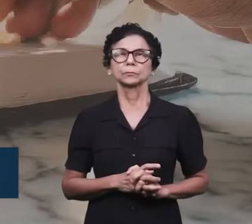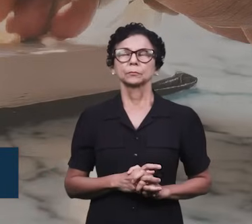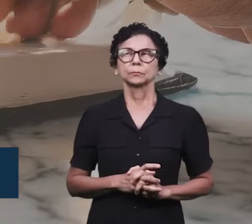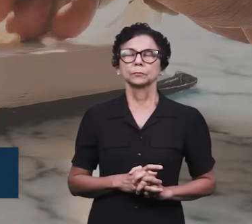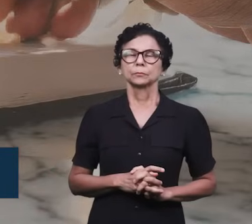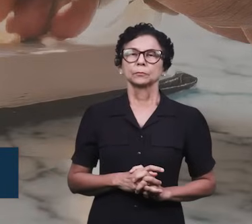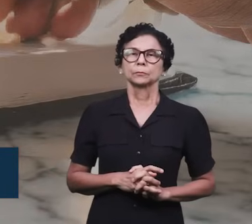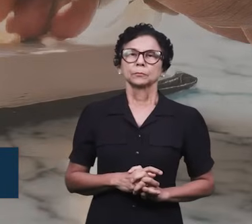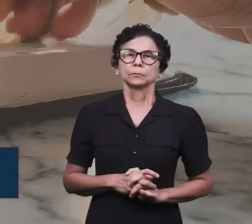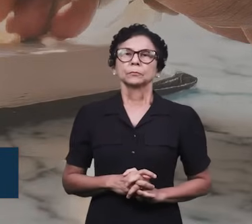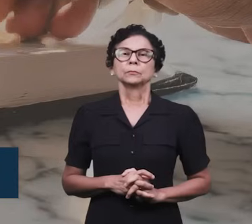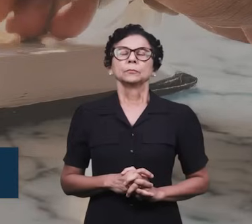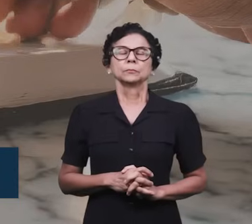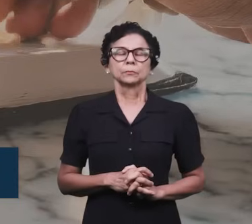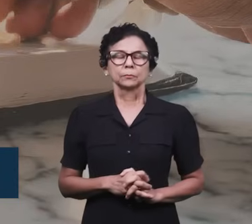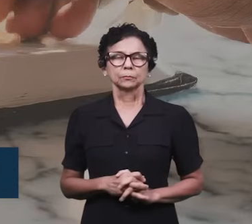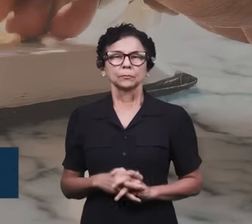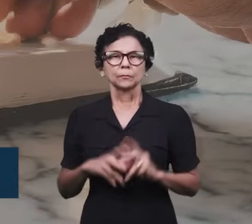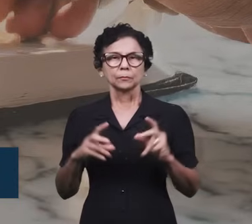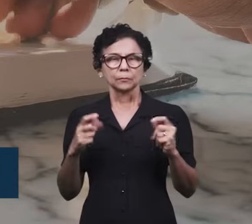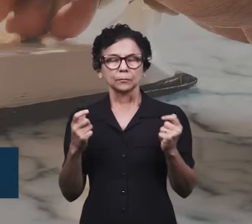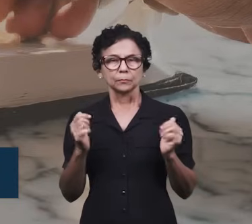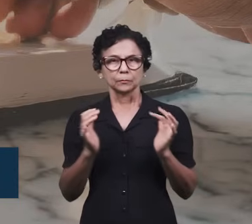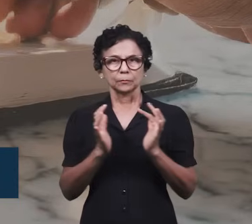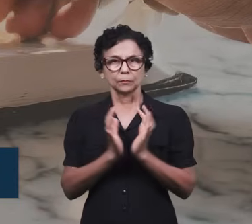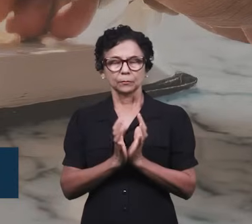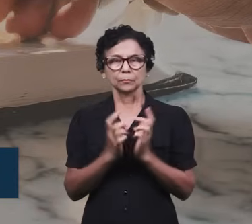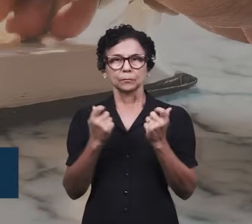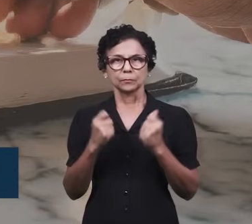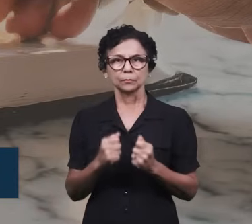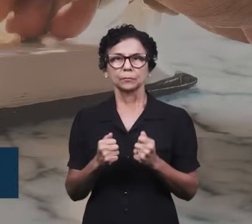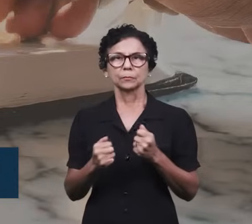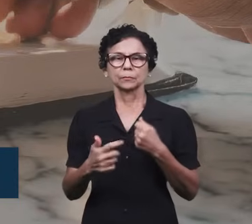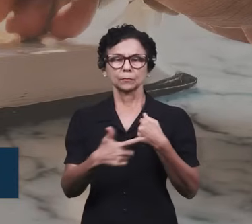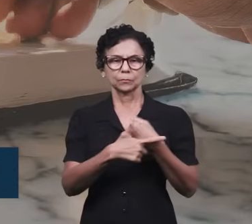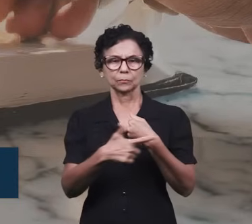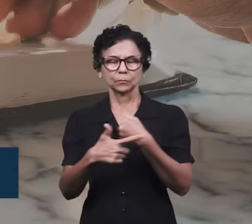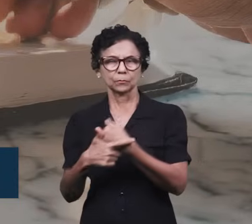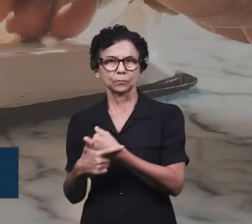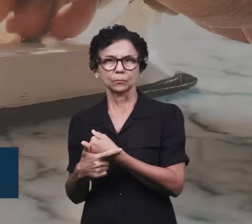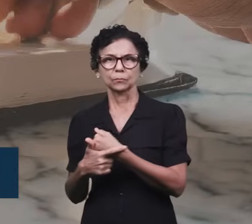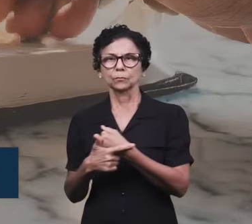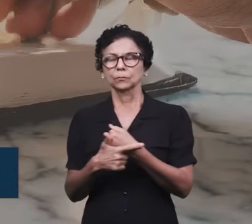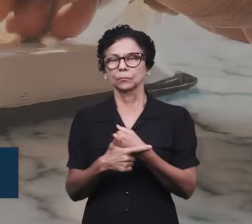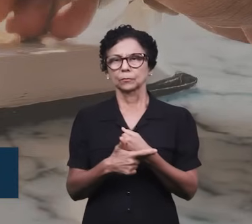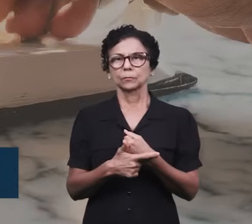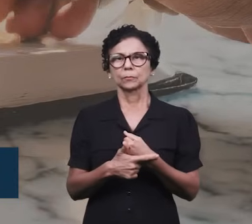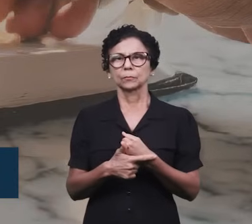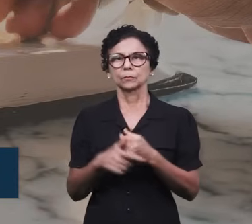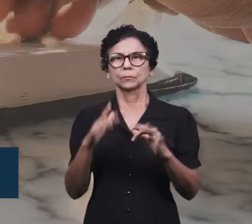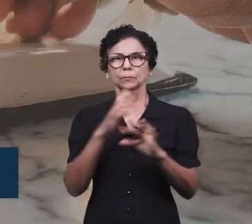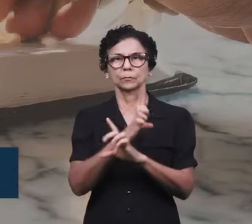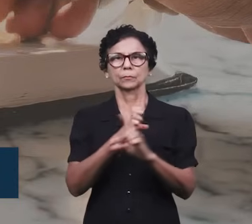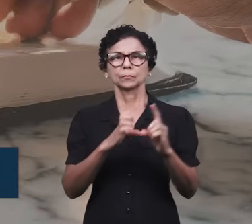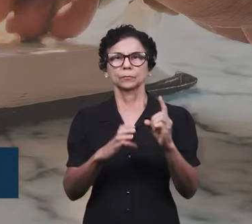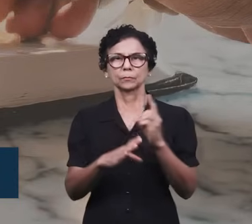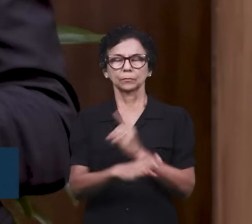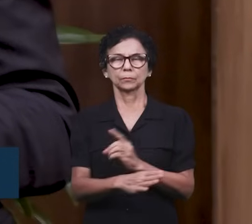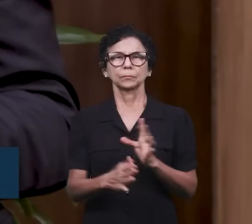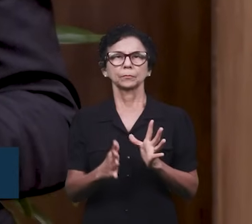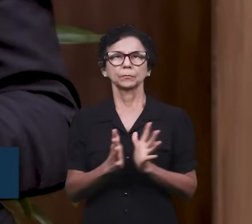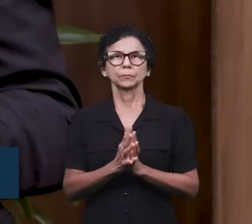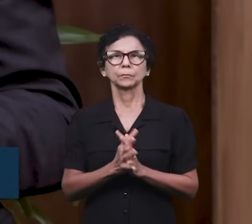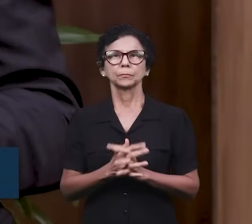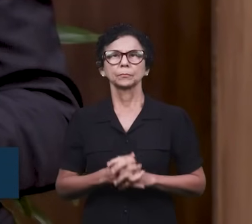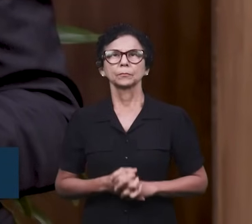grupo às atividades da igreja, principalmente a escola bíblica dominical. Pastor Josias, pastora Daíso.